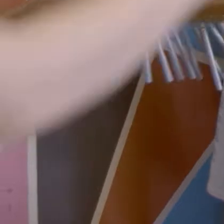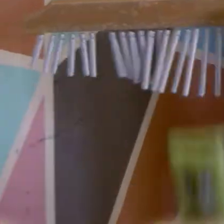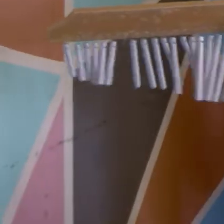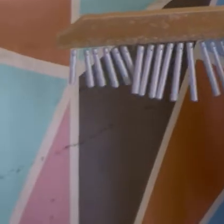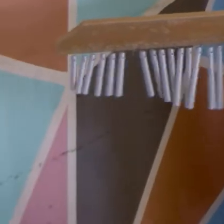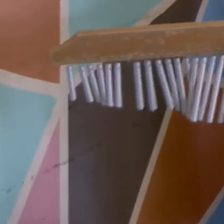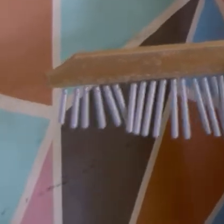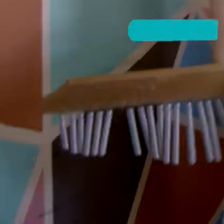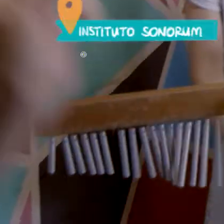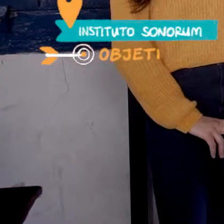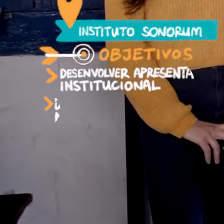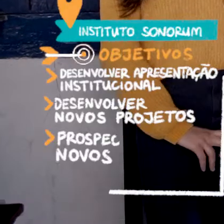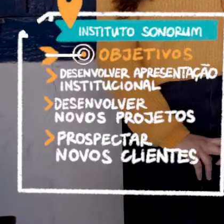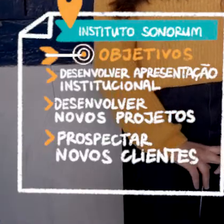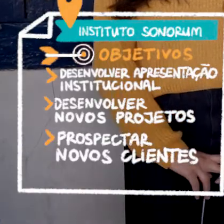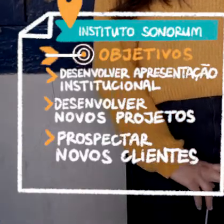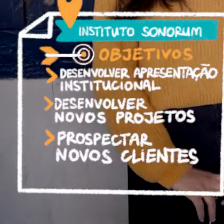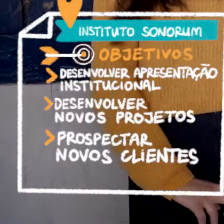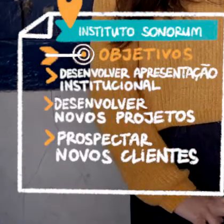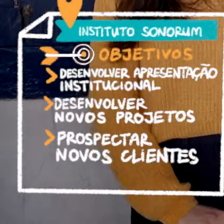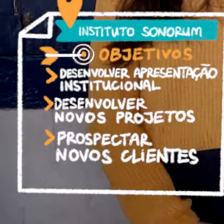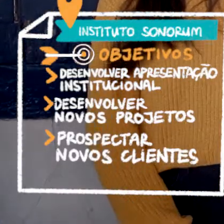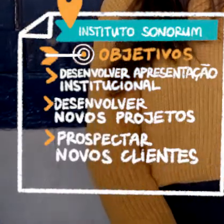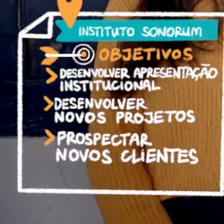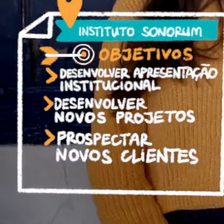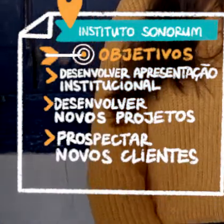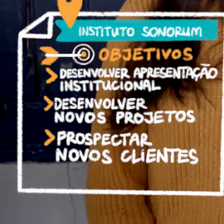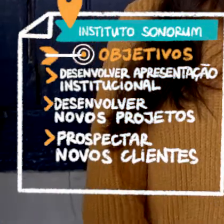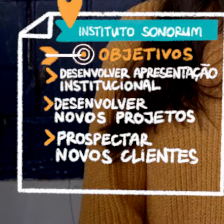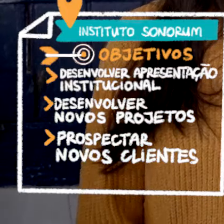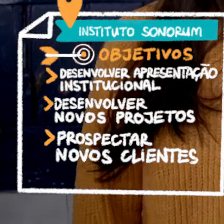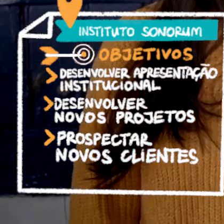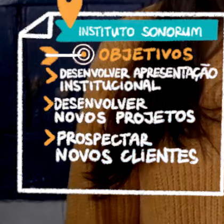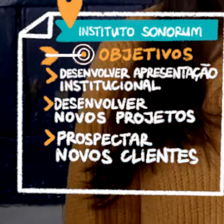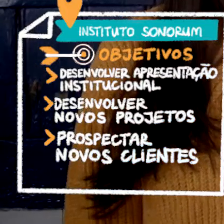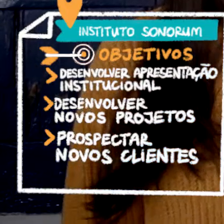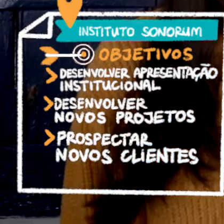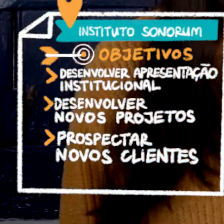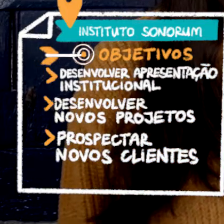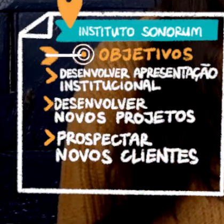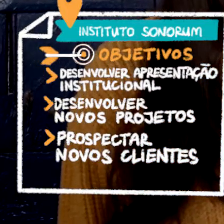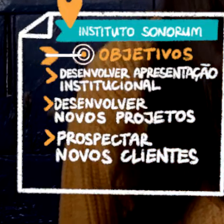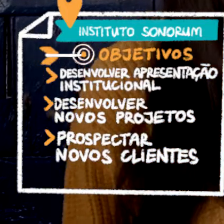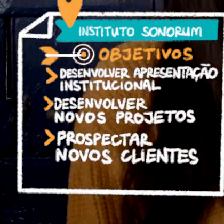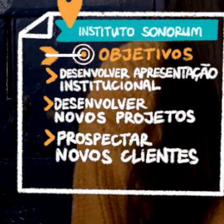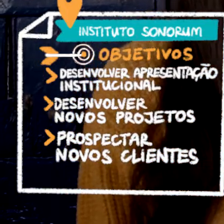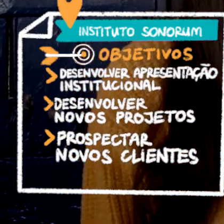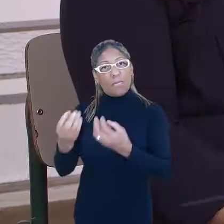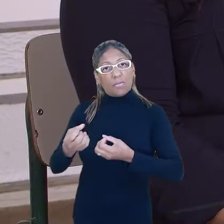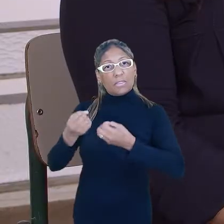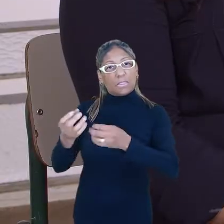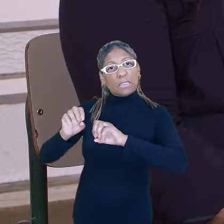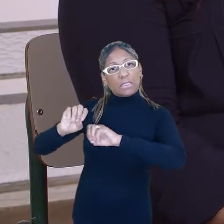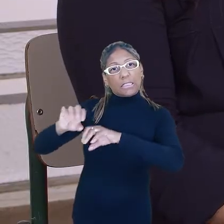Andréia Miranda. O Instituto Sonorum é uma associação sem fins lucrativos, né, que tem o objetivo de oferecer o